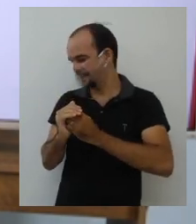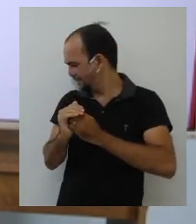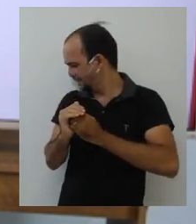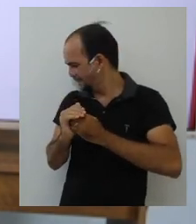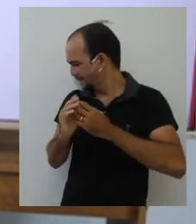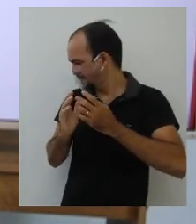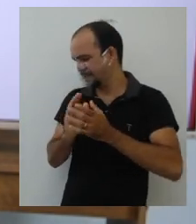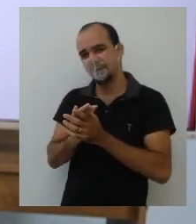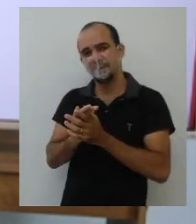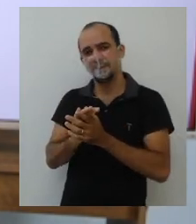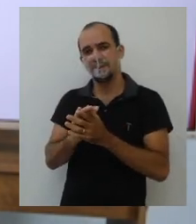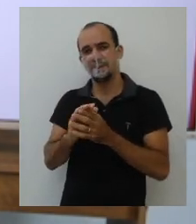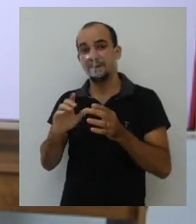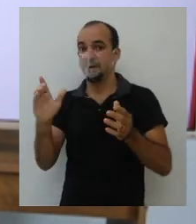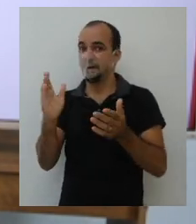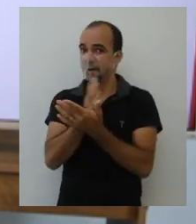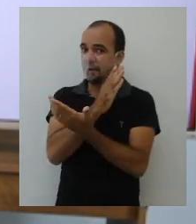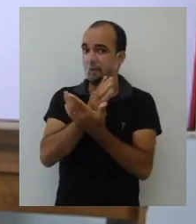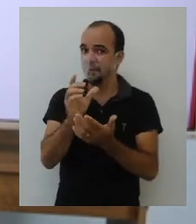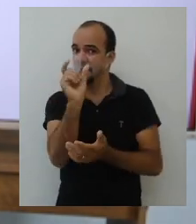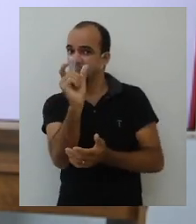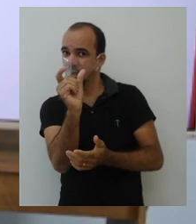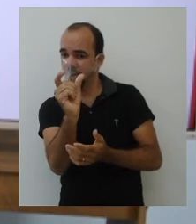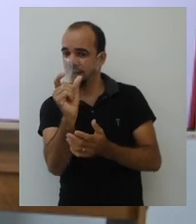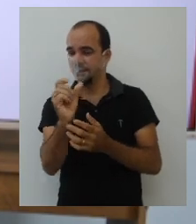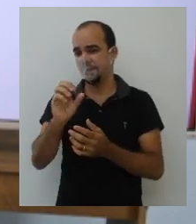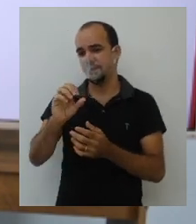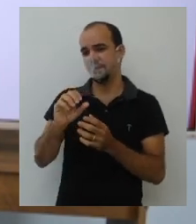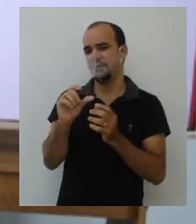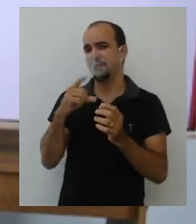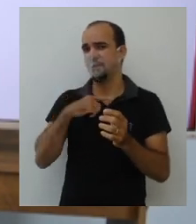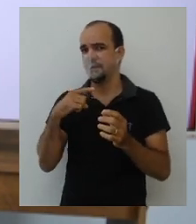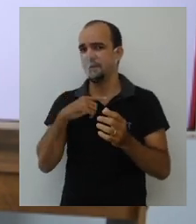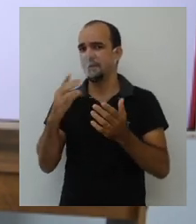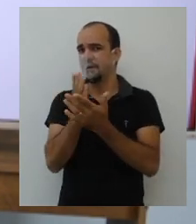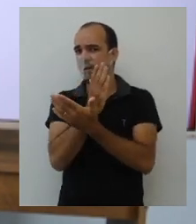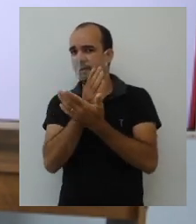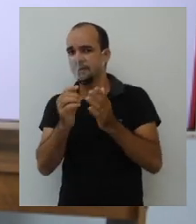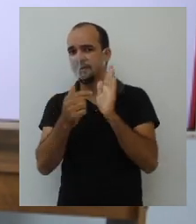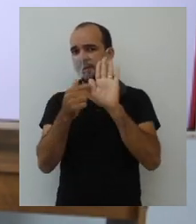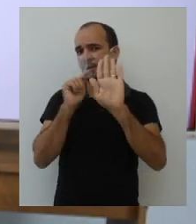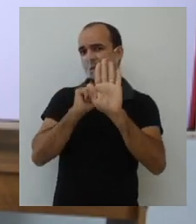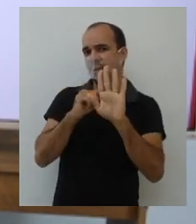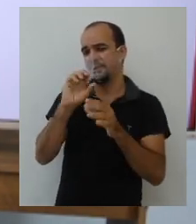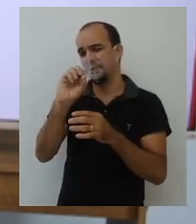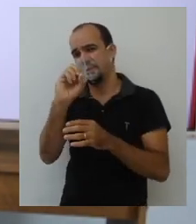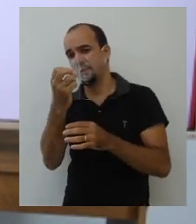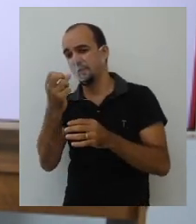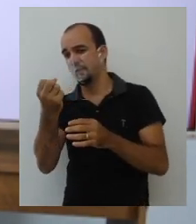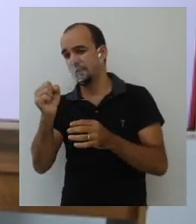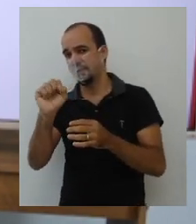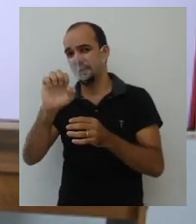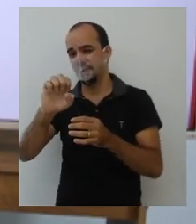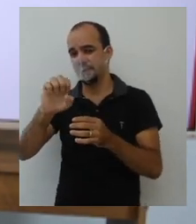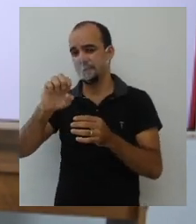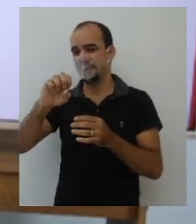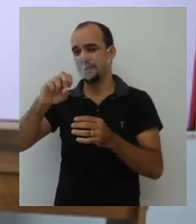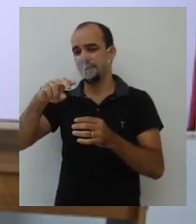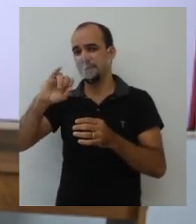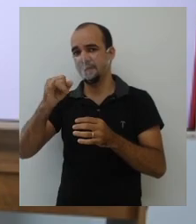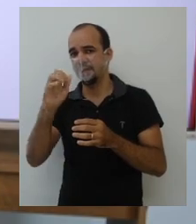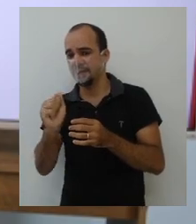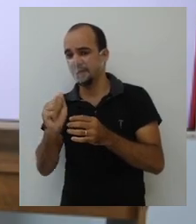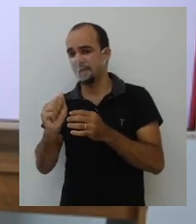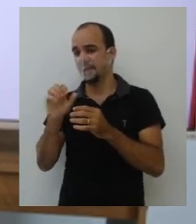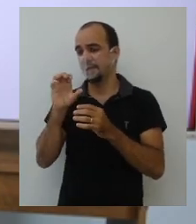como ou seja, assim. Então você vai cortando essas partes e vai logo no que é mais importante, vai logo no que